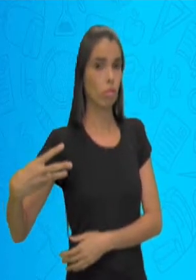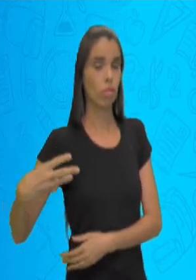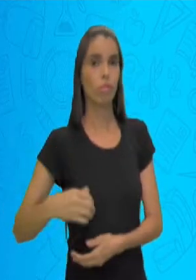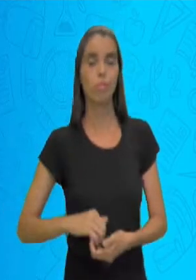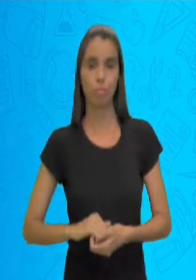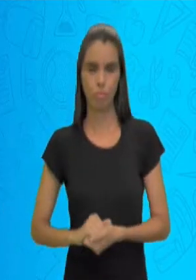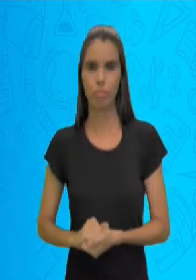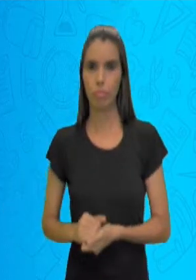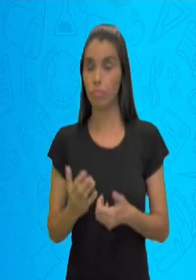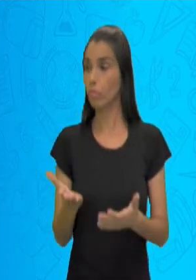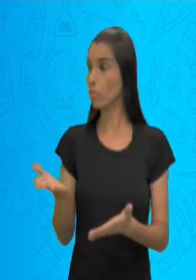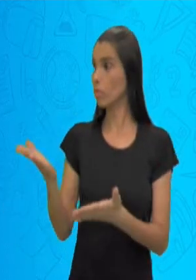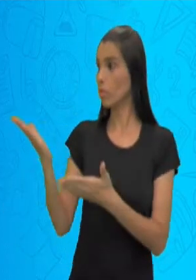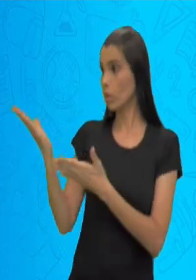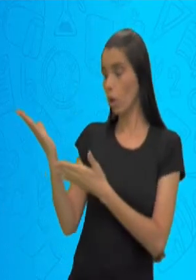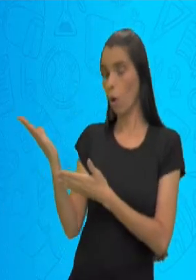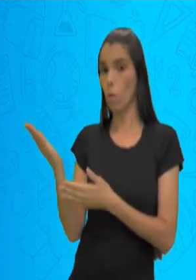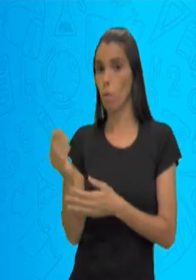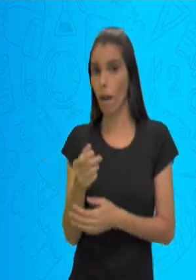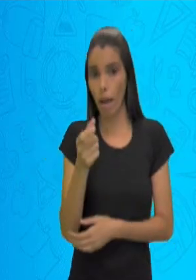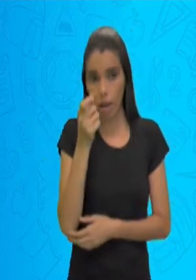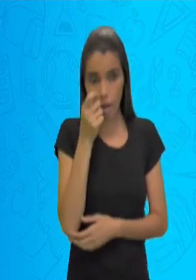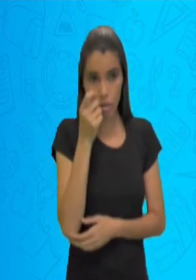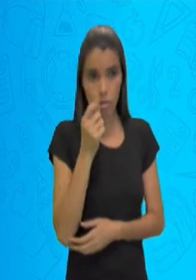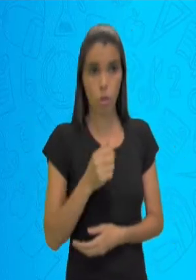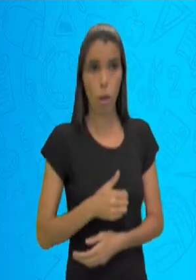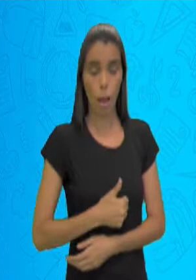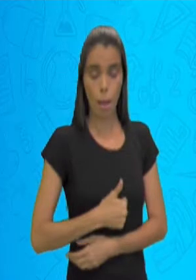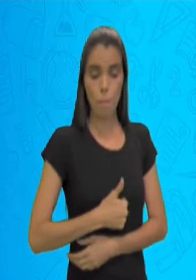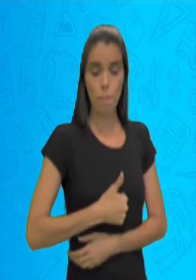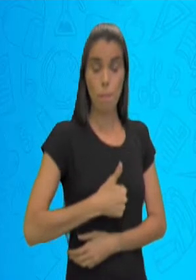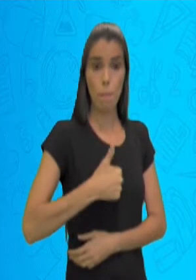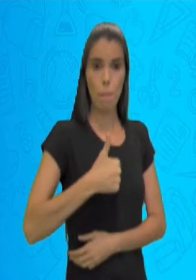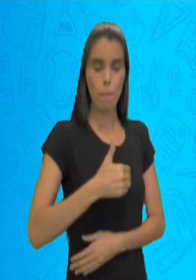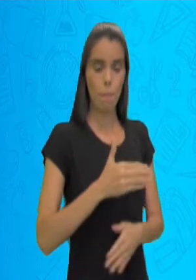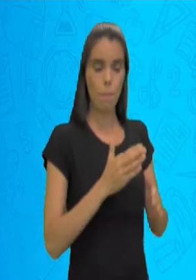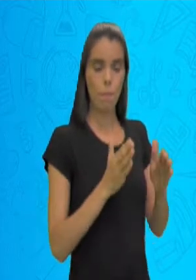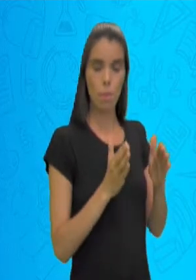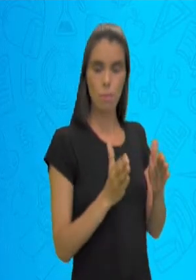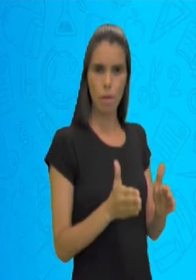quadro aqui na sua tela, ó. A primeira ordem,